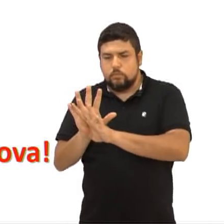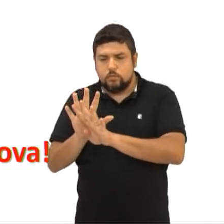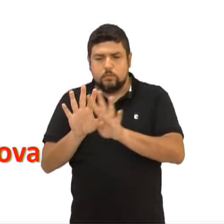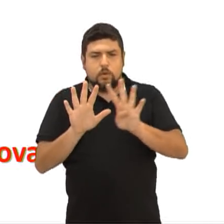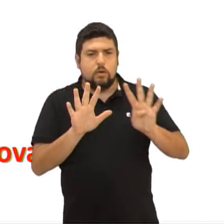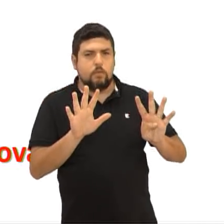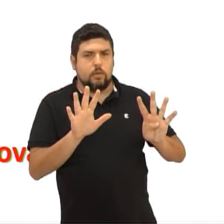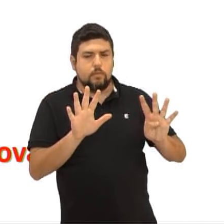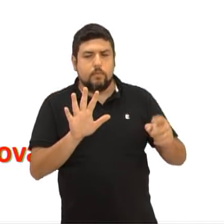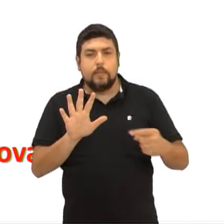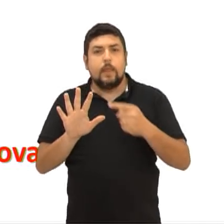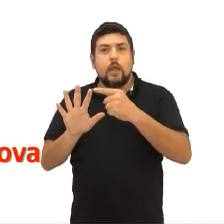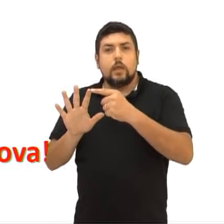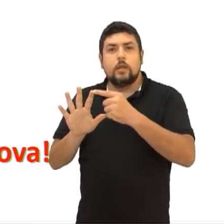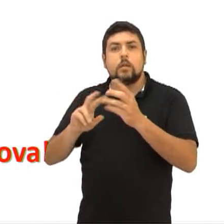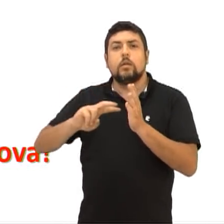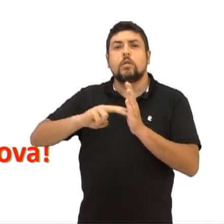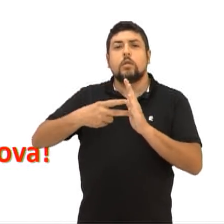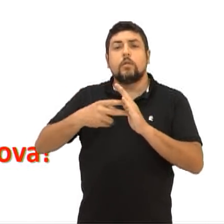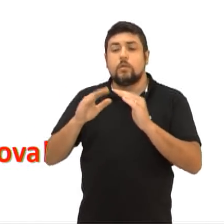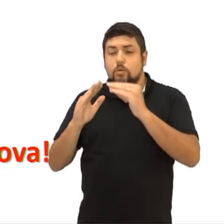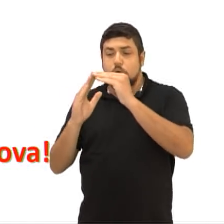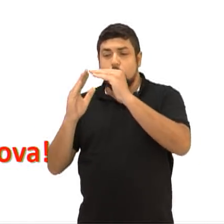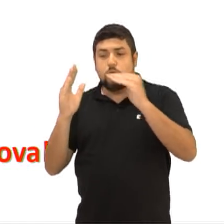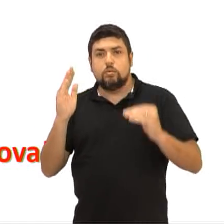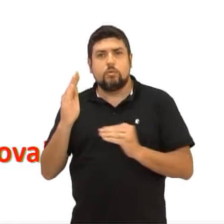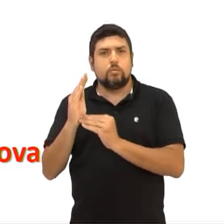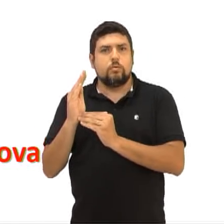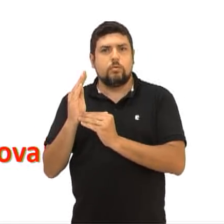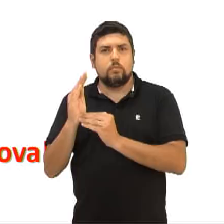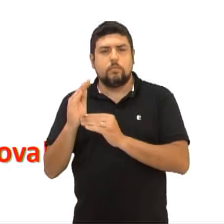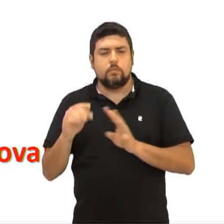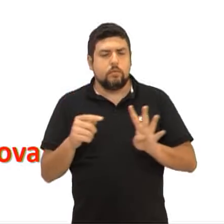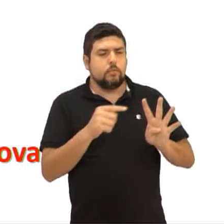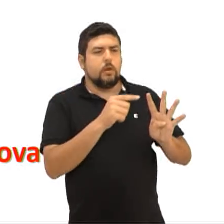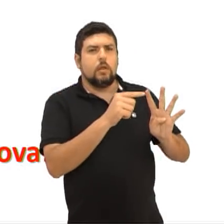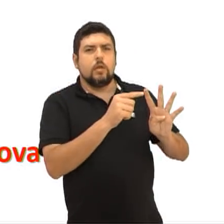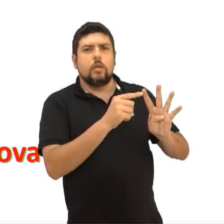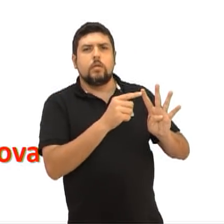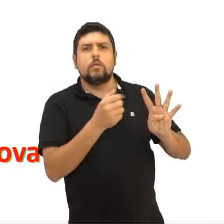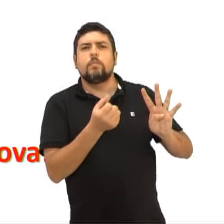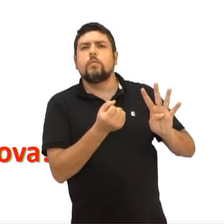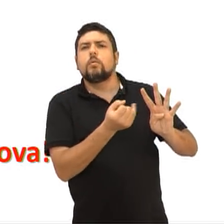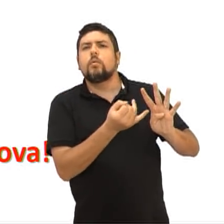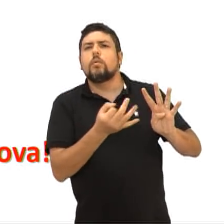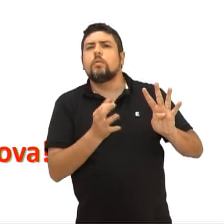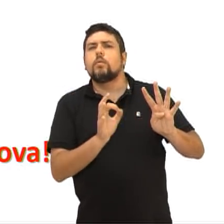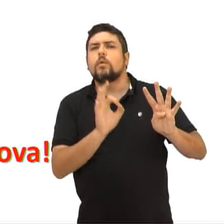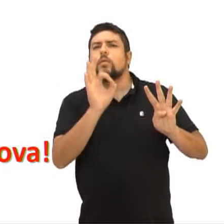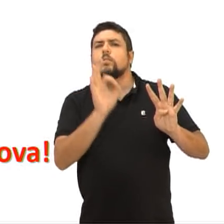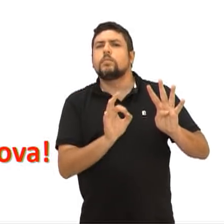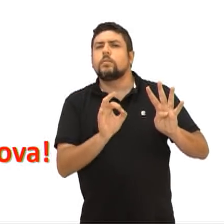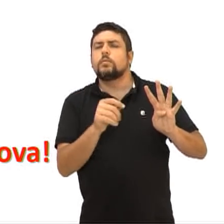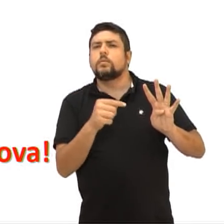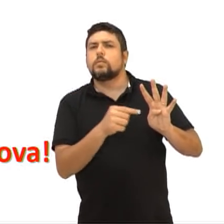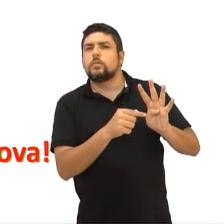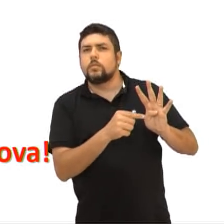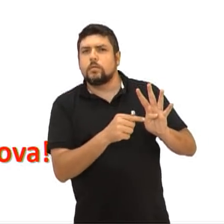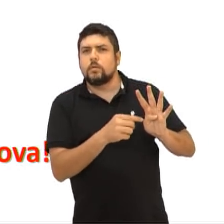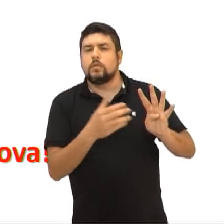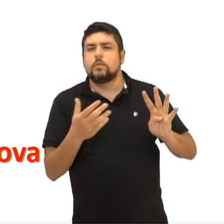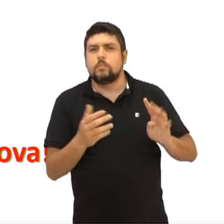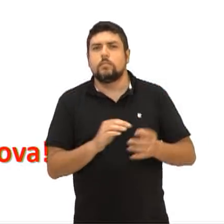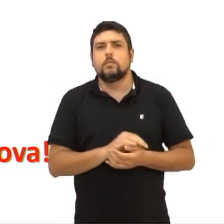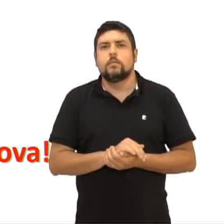alunos, obtiveram nota acima de 7. Qual o percentual de alunos que obtiveram nota acima de 7 na prova?